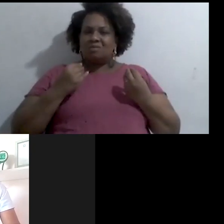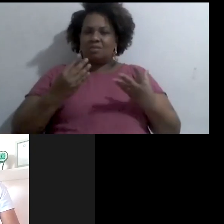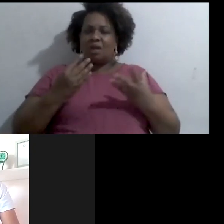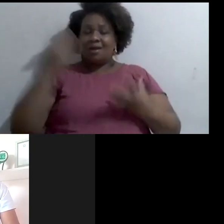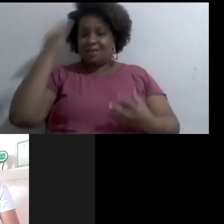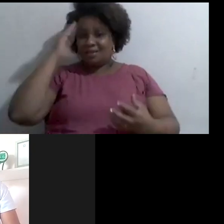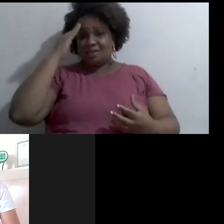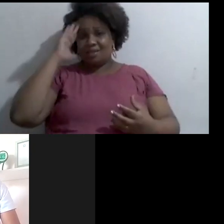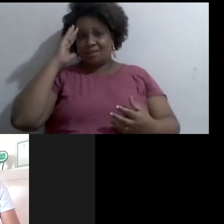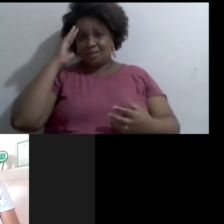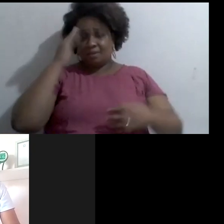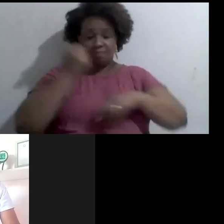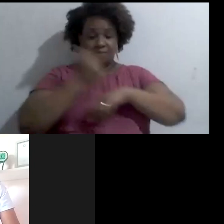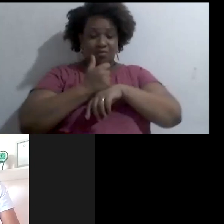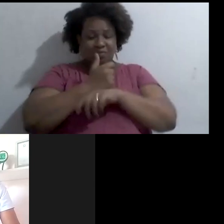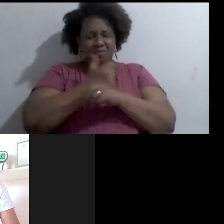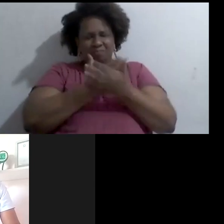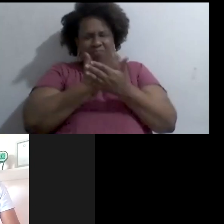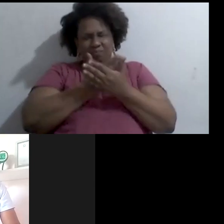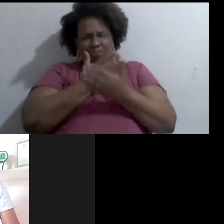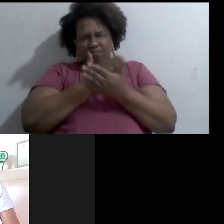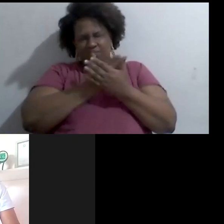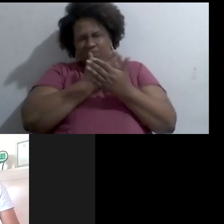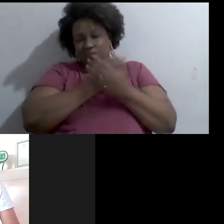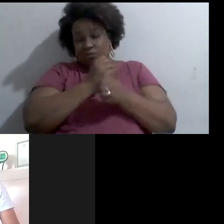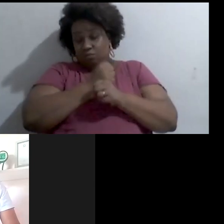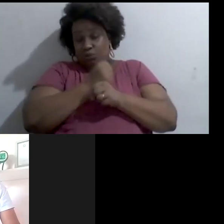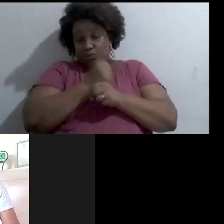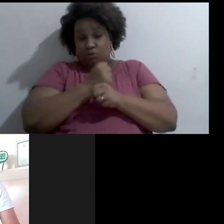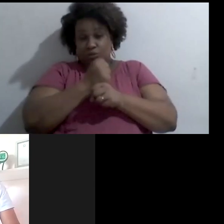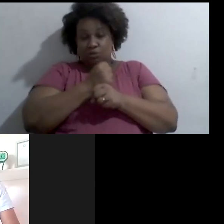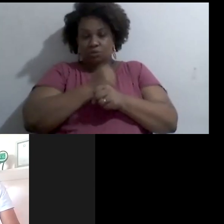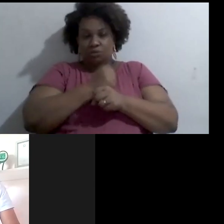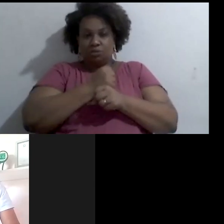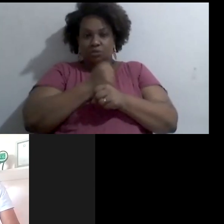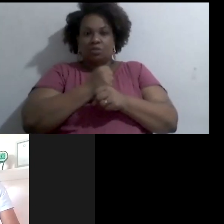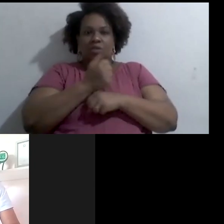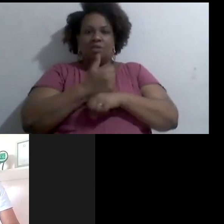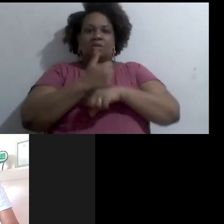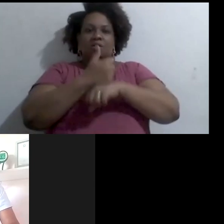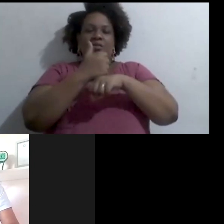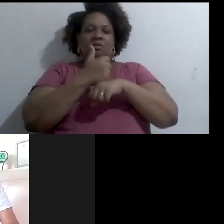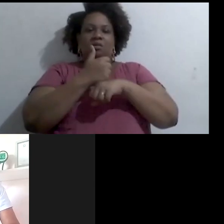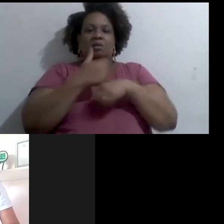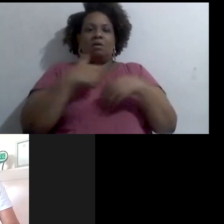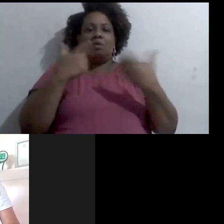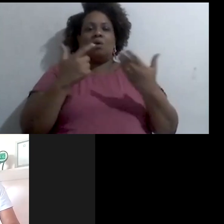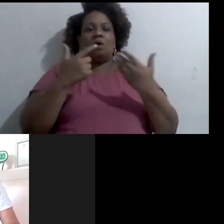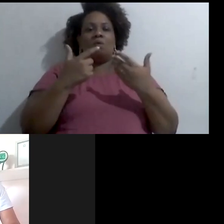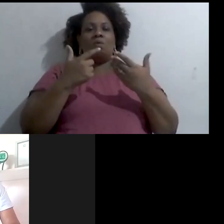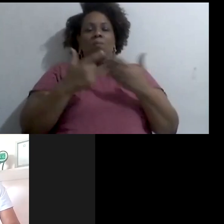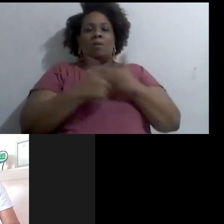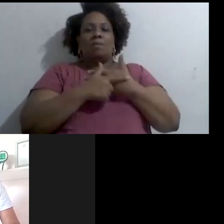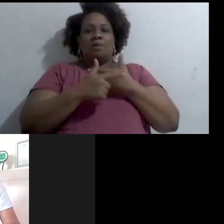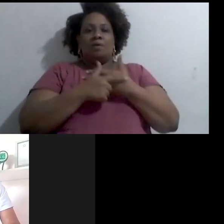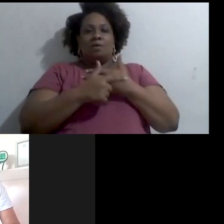profissional que se dedicou, estudou para ser o profissional da dança. Qual é o papel que muitas